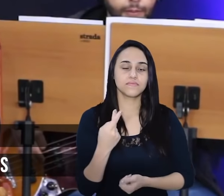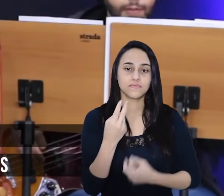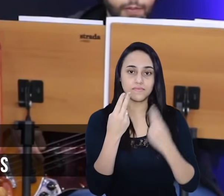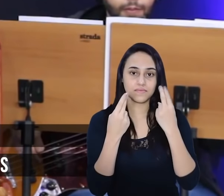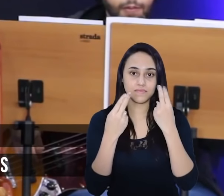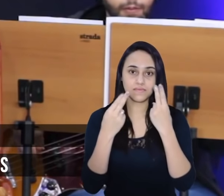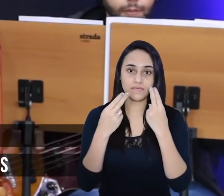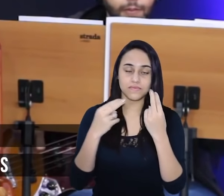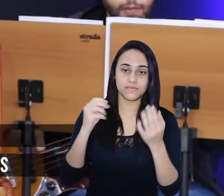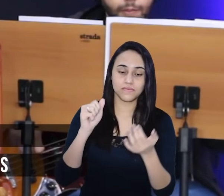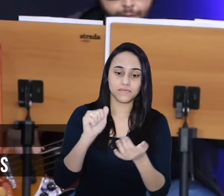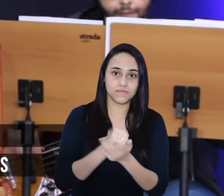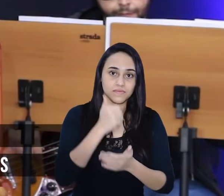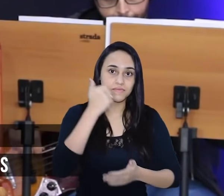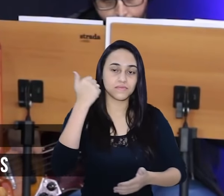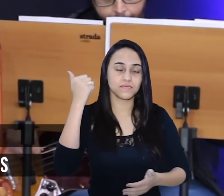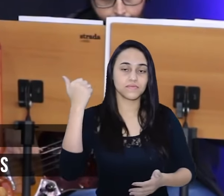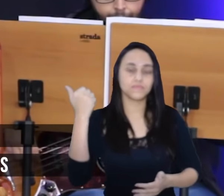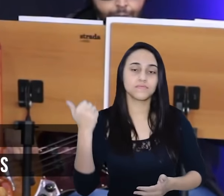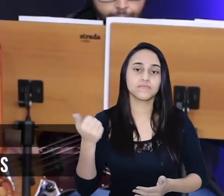como foi nos primeiros